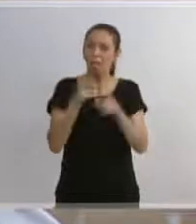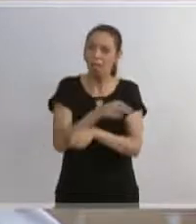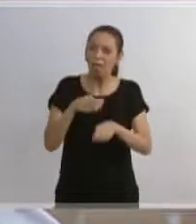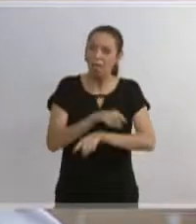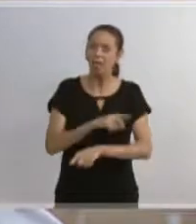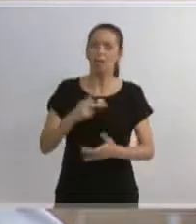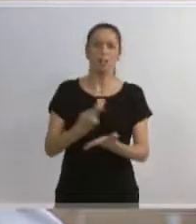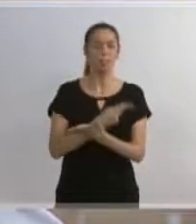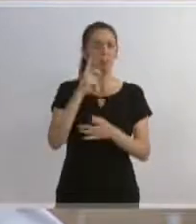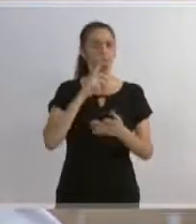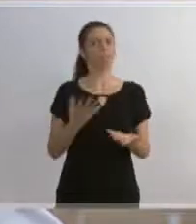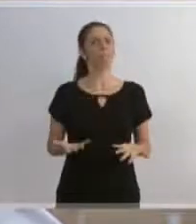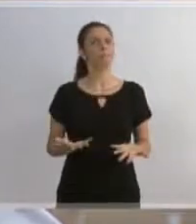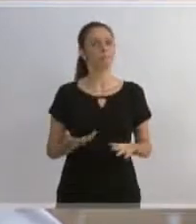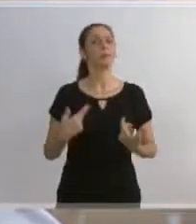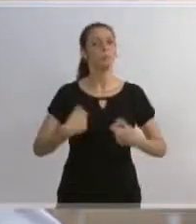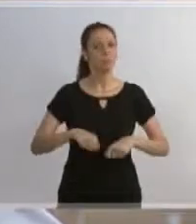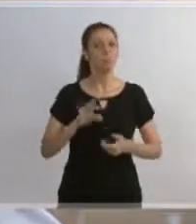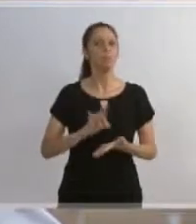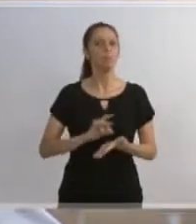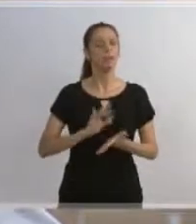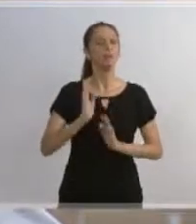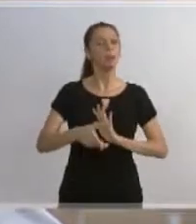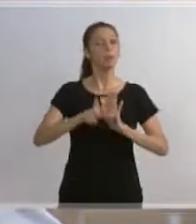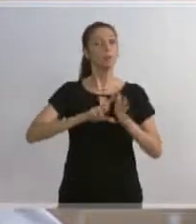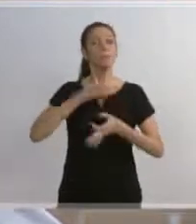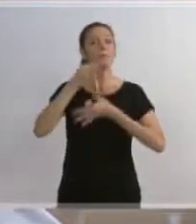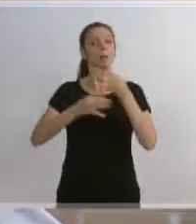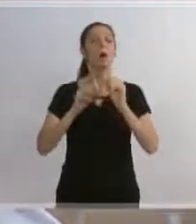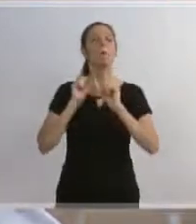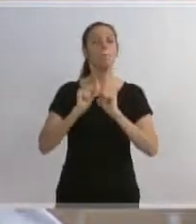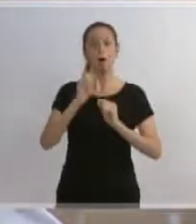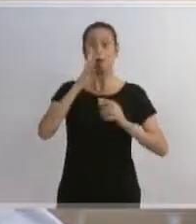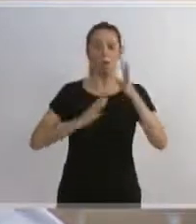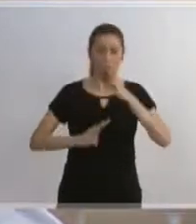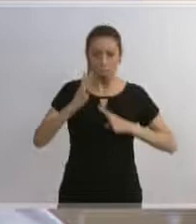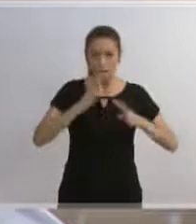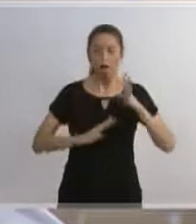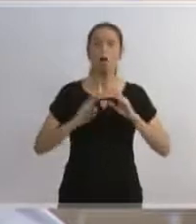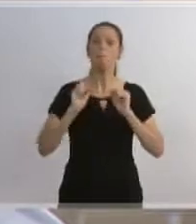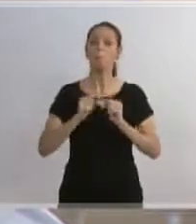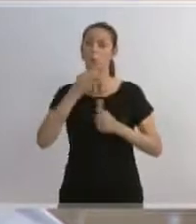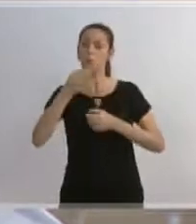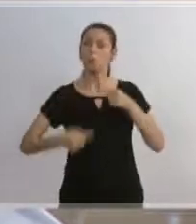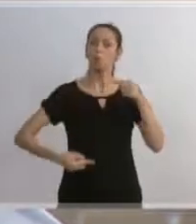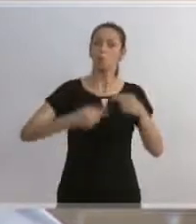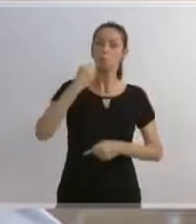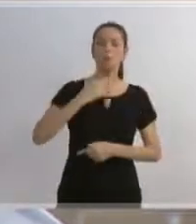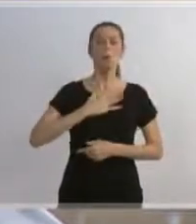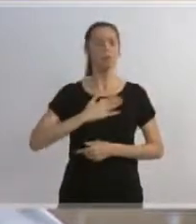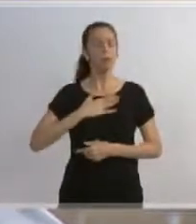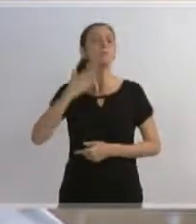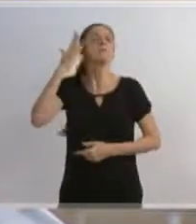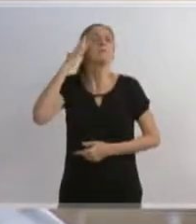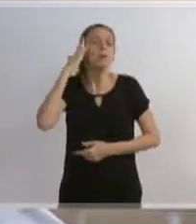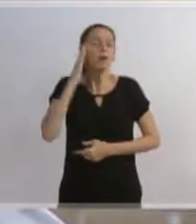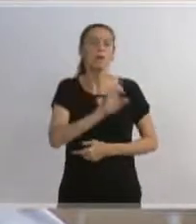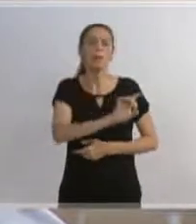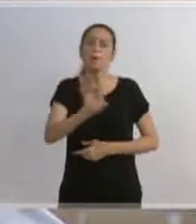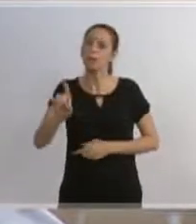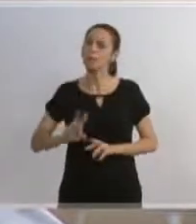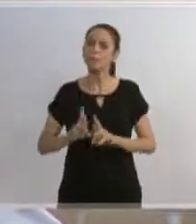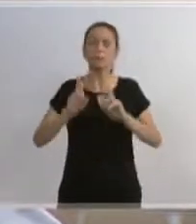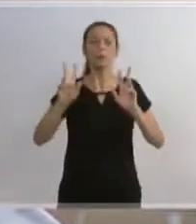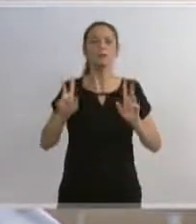isso. Porque é um dos pontos, inclusive, que eu já coloquei. Podem me criticar, podem concordar, discordar, é legítimo, nós assumimos, a gente sabe disso a partir do momento que